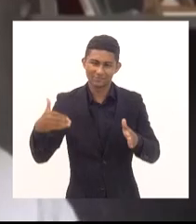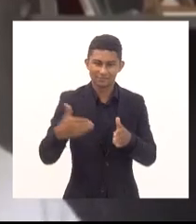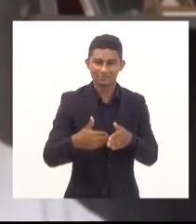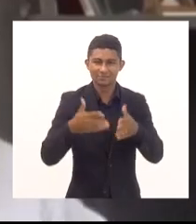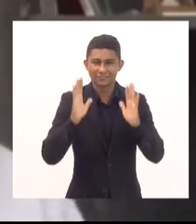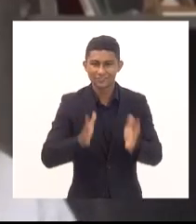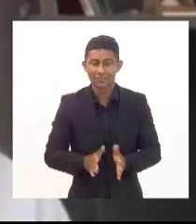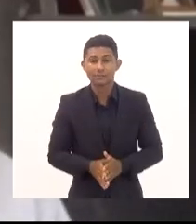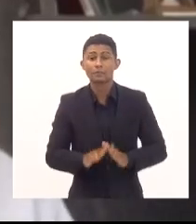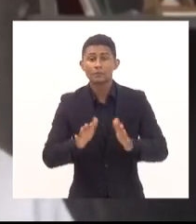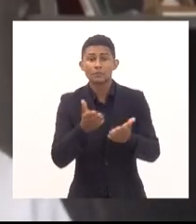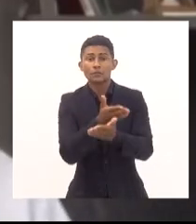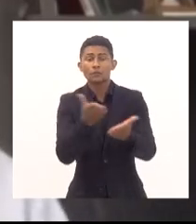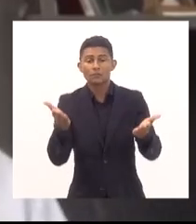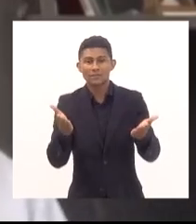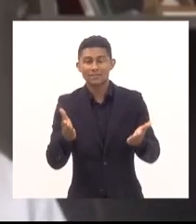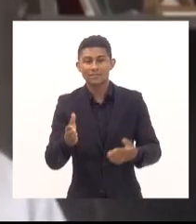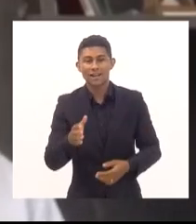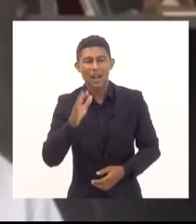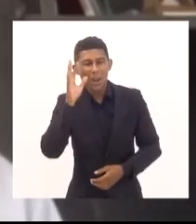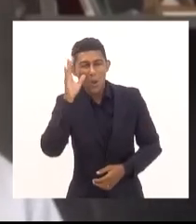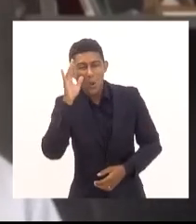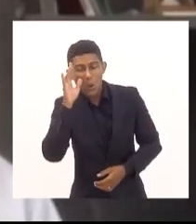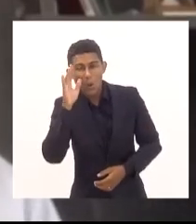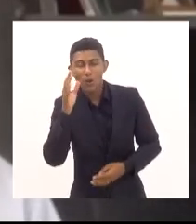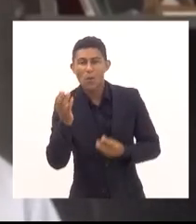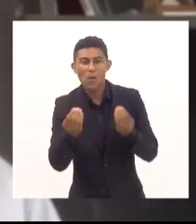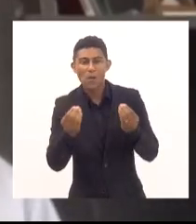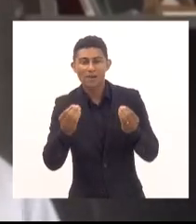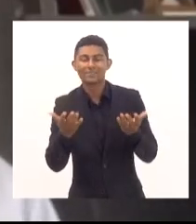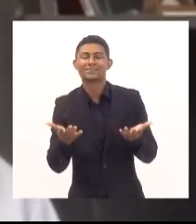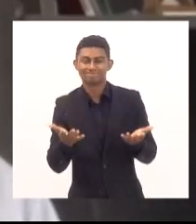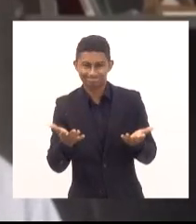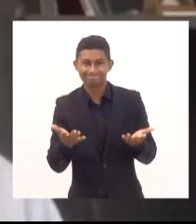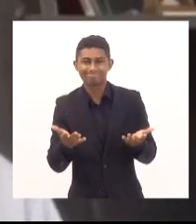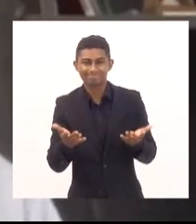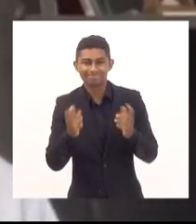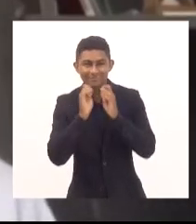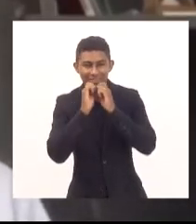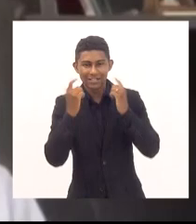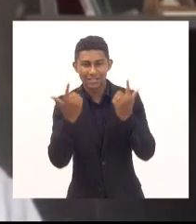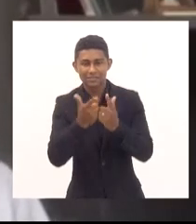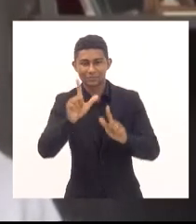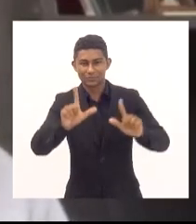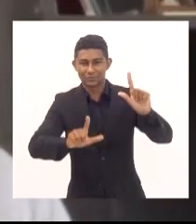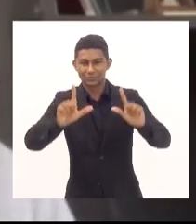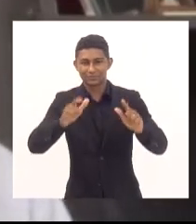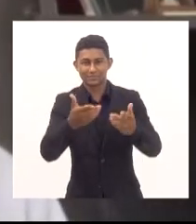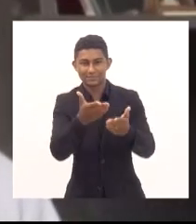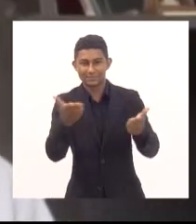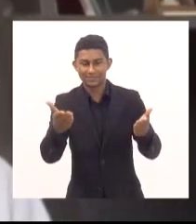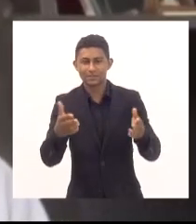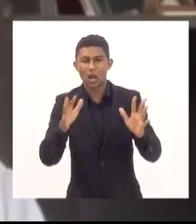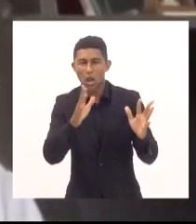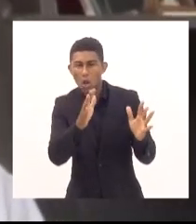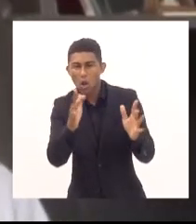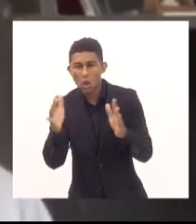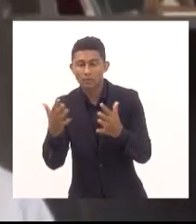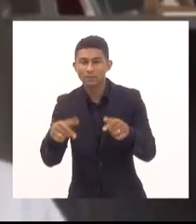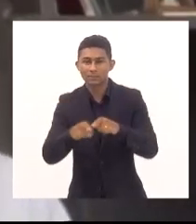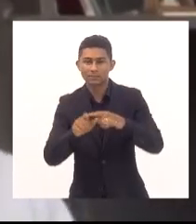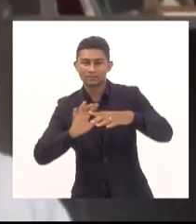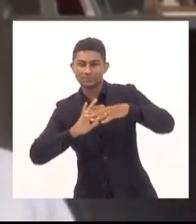que também assistem, né, nos assistem através da TV Alerj e das